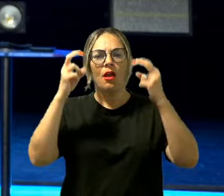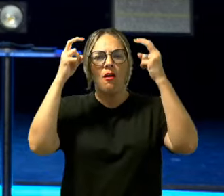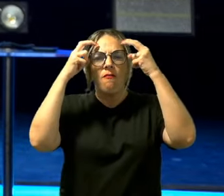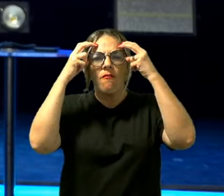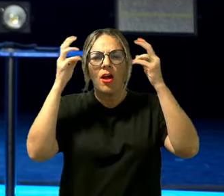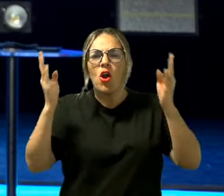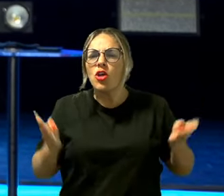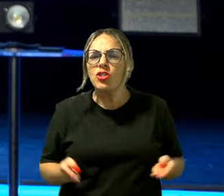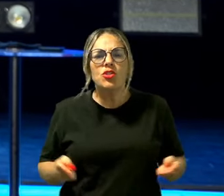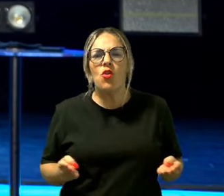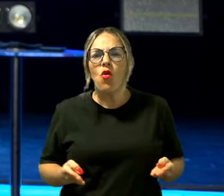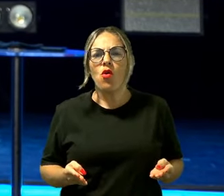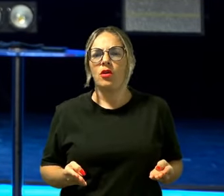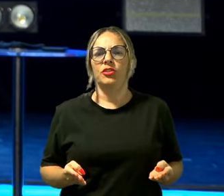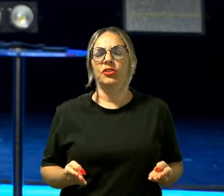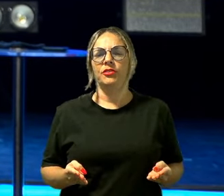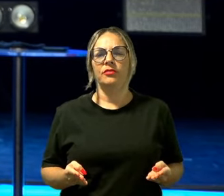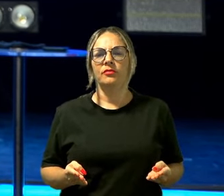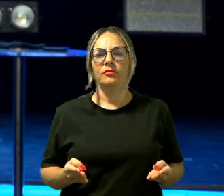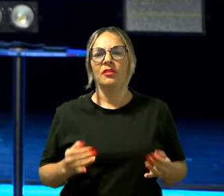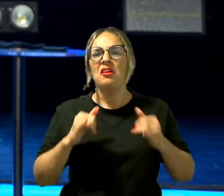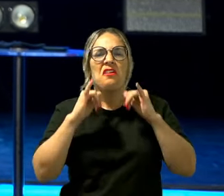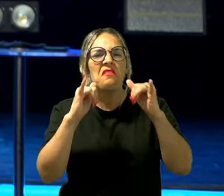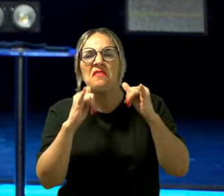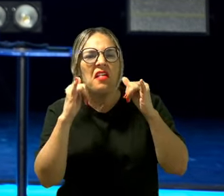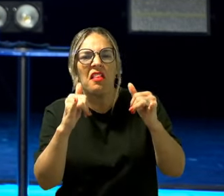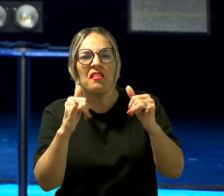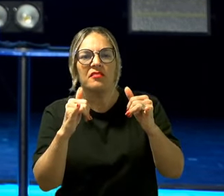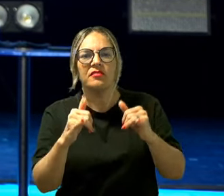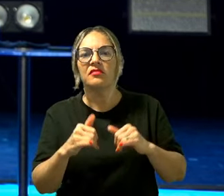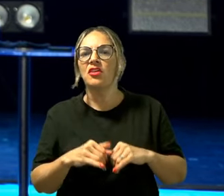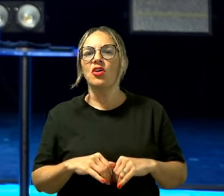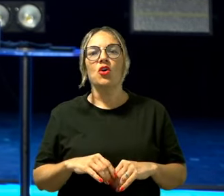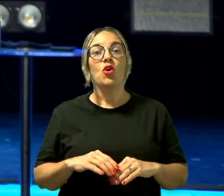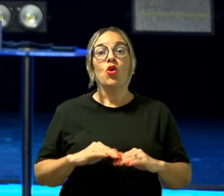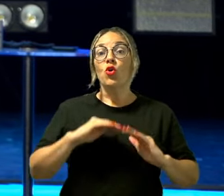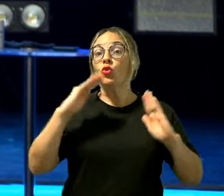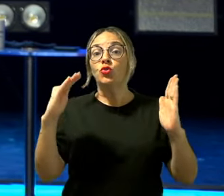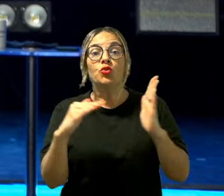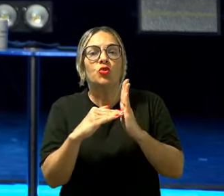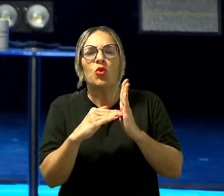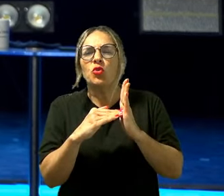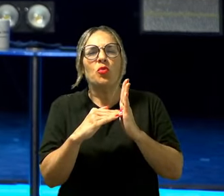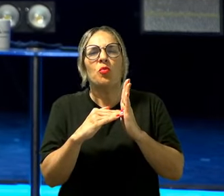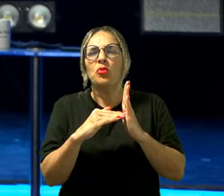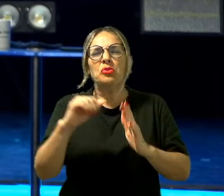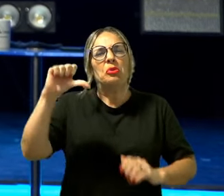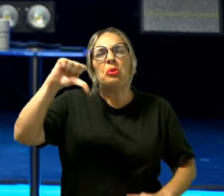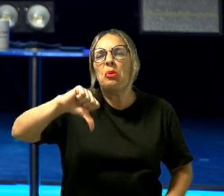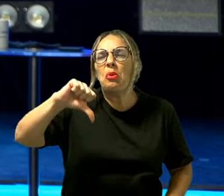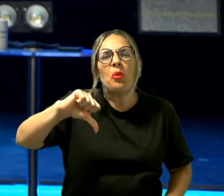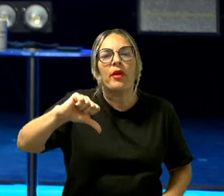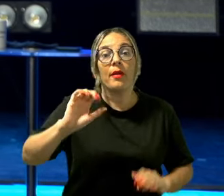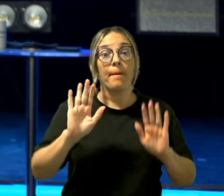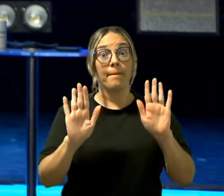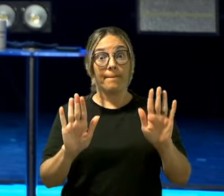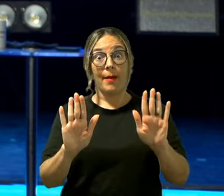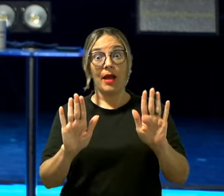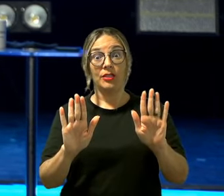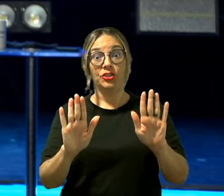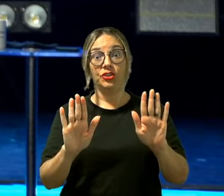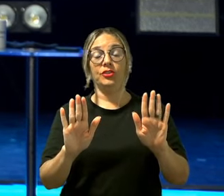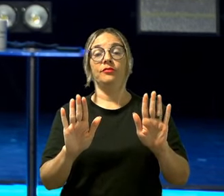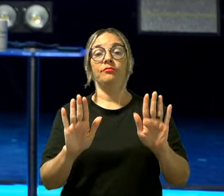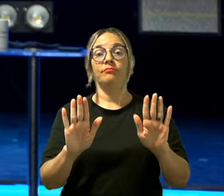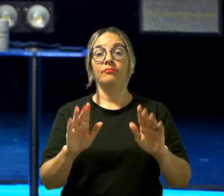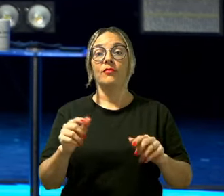estão dizendo assim: está todo mundo falindo, mas Deus está dizendo: confia, ainda tem vida aí. Os